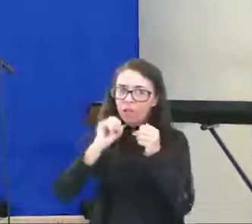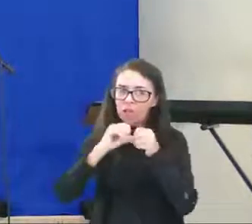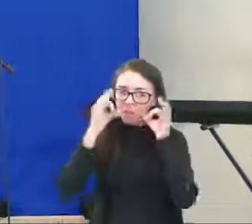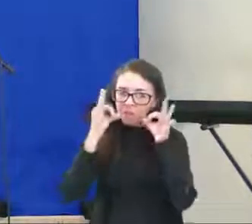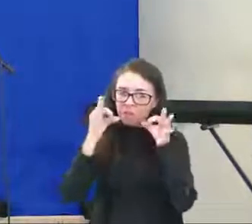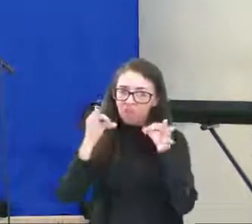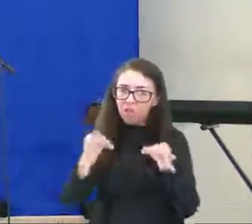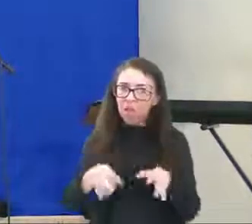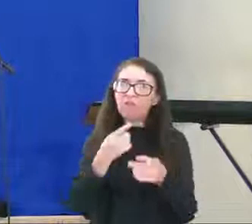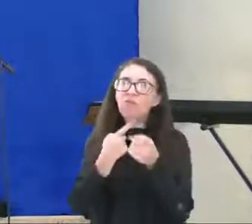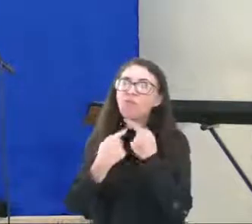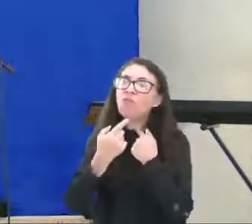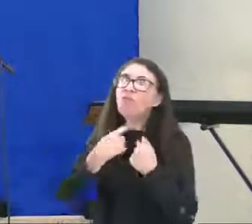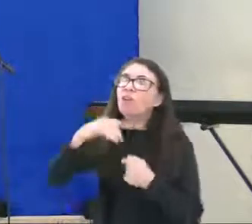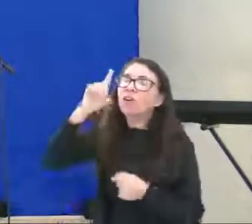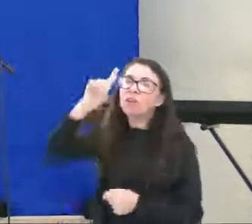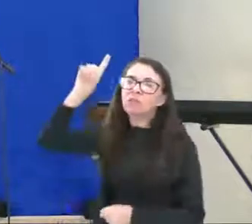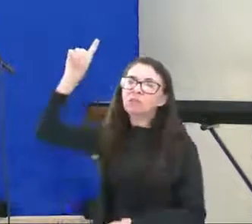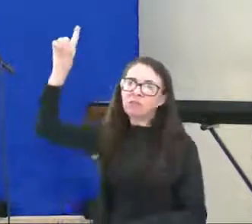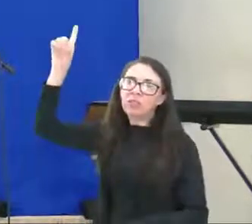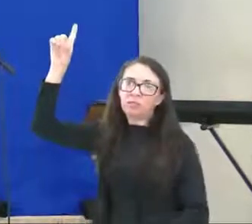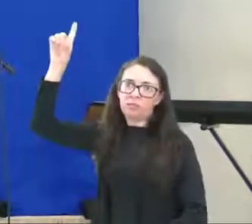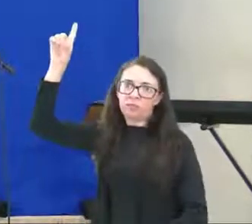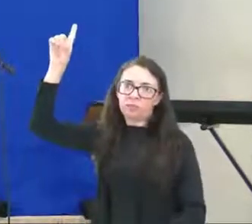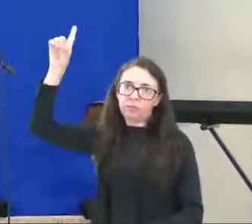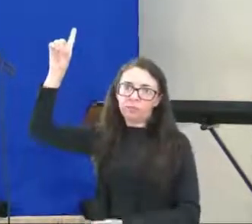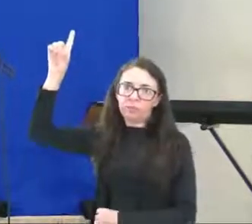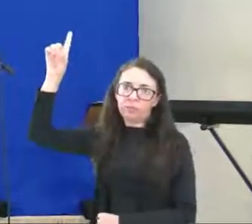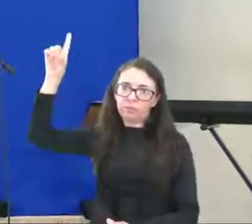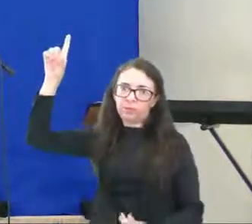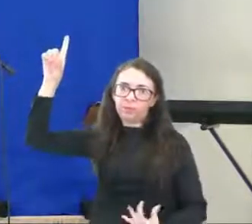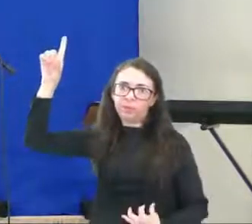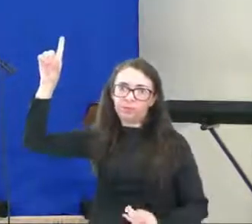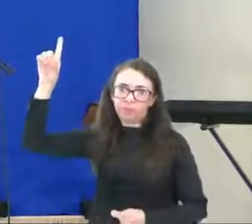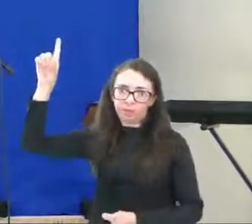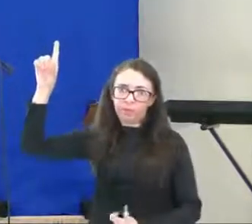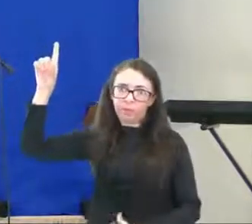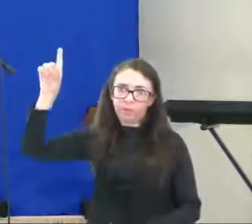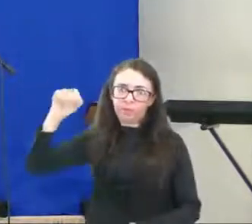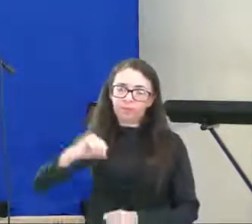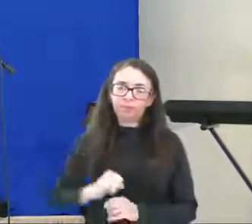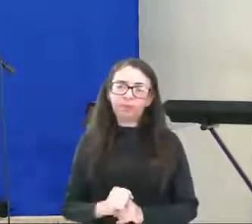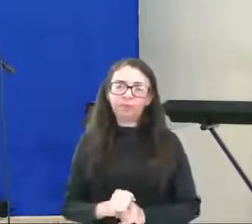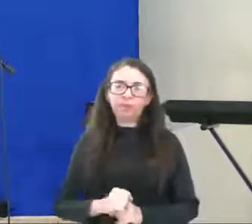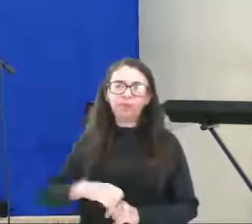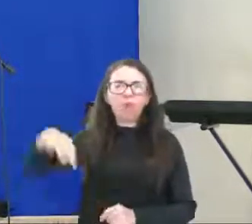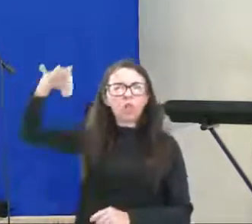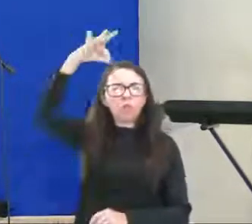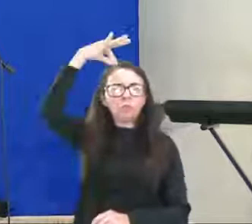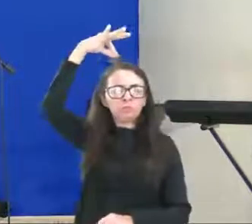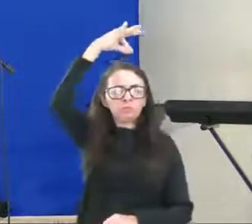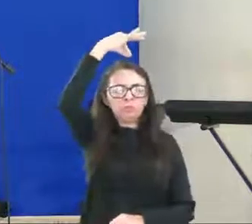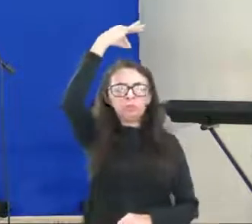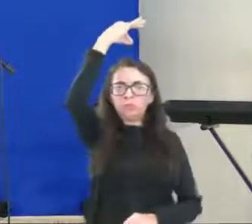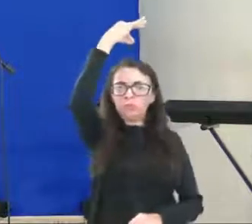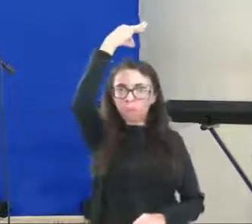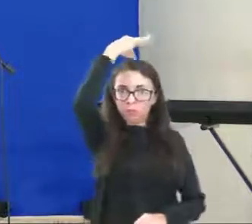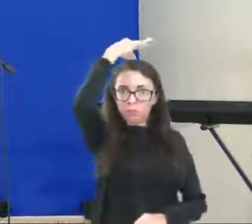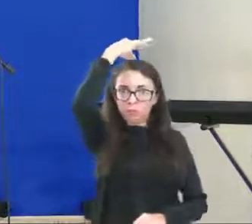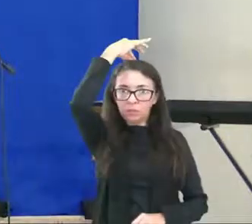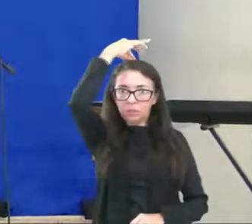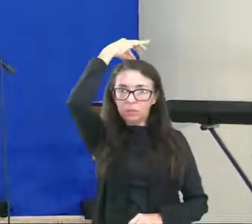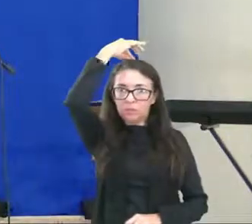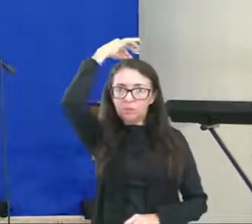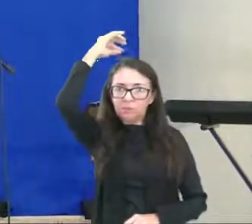Espírito Santo atuando em e por meio de uma pessoa, visando ao bem comum do corpo